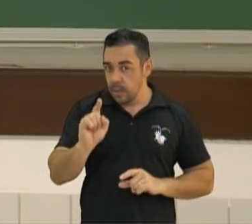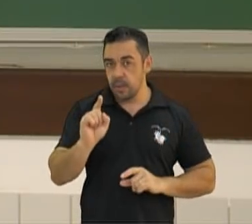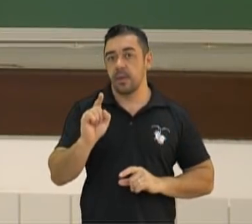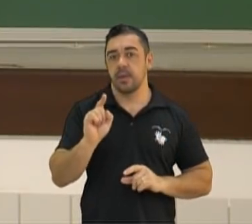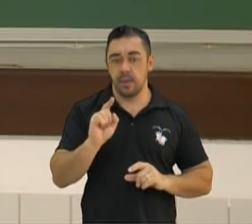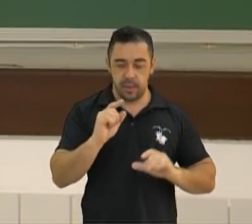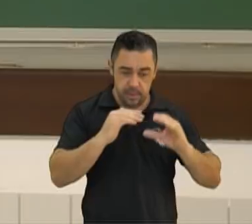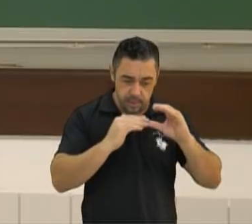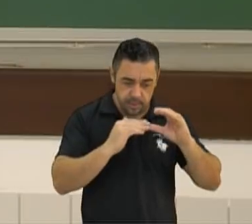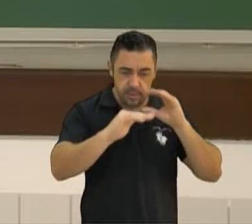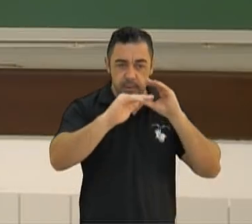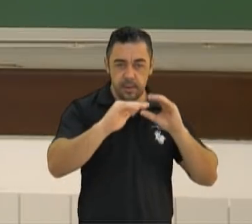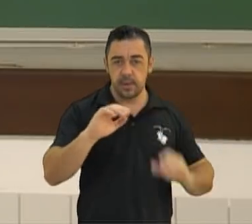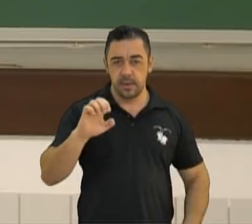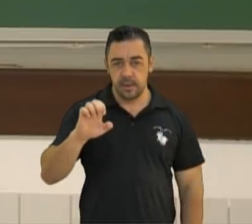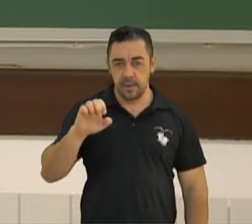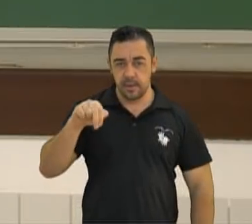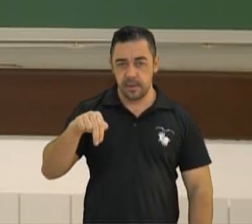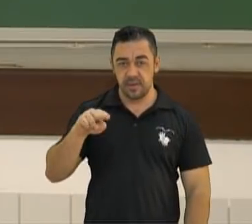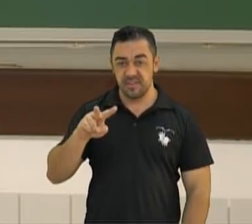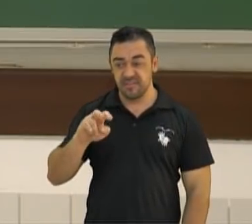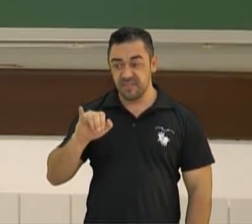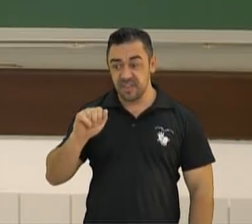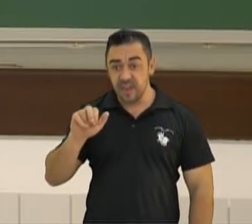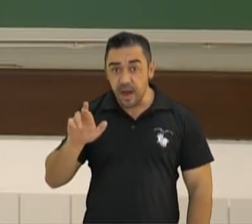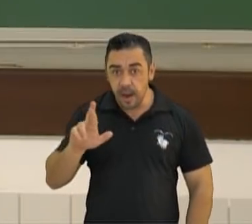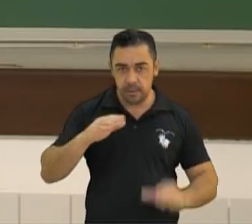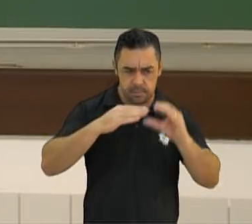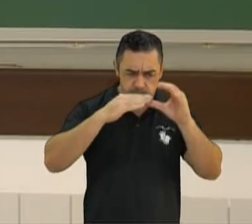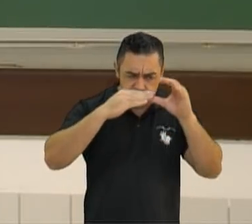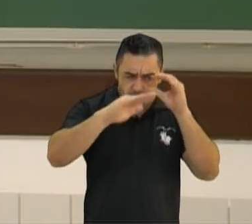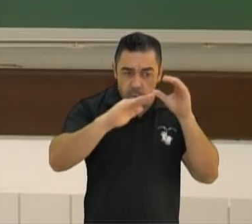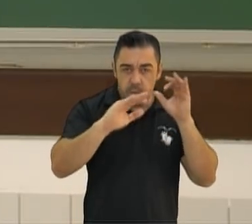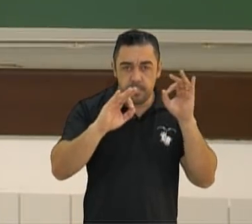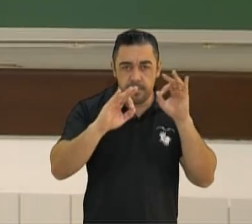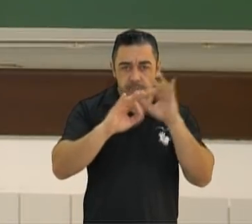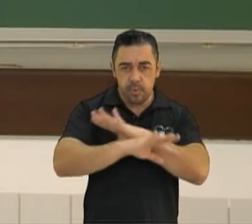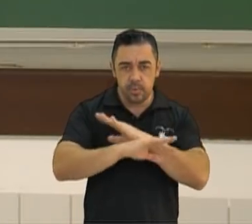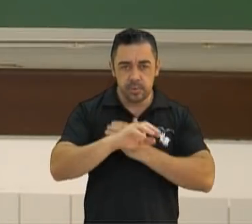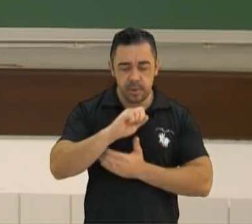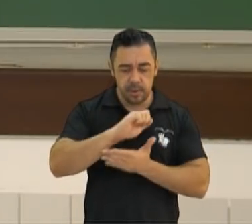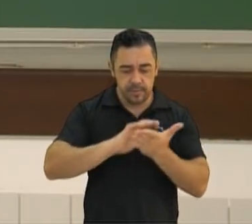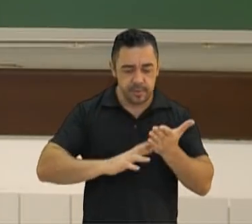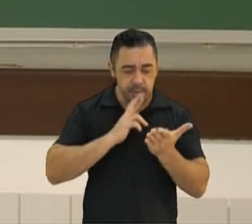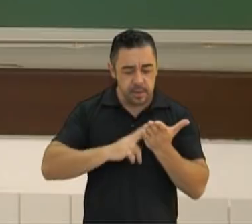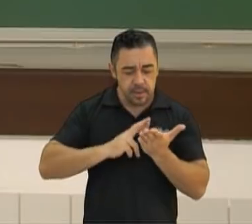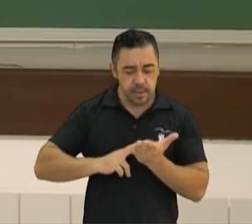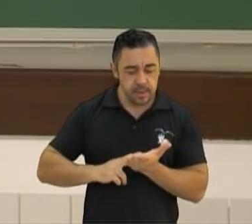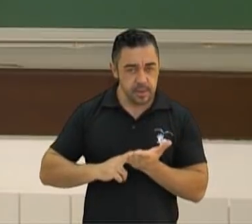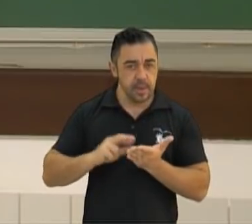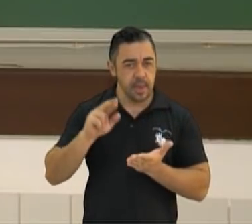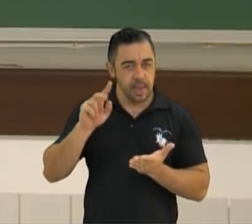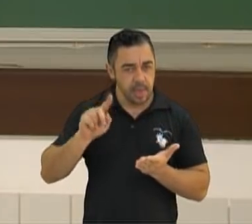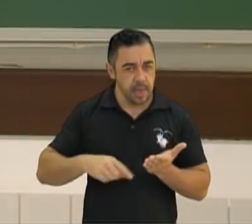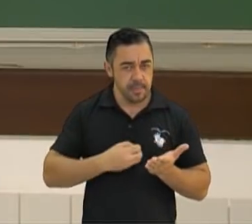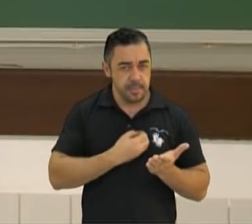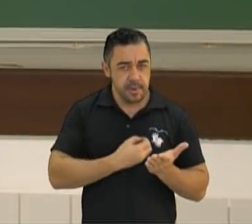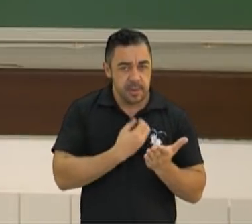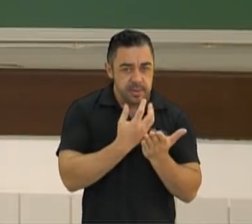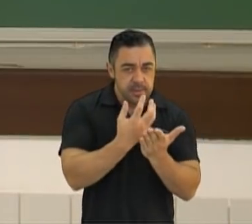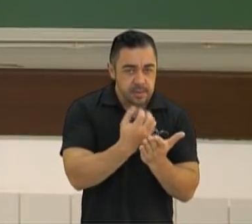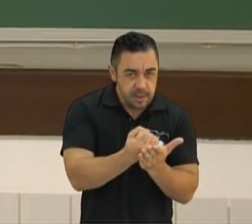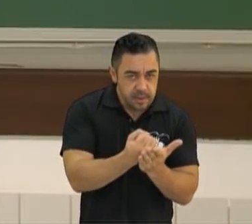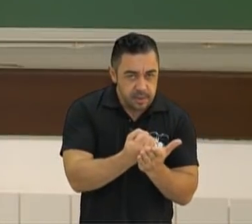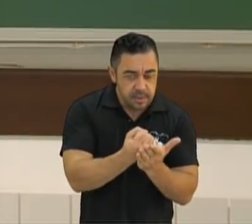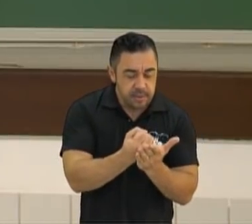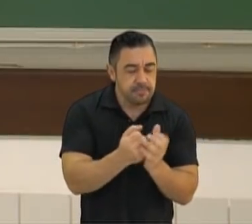em enviar quando vocês finalizam lá as atividades, tá? Atividade da presença. Porque só clicando